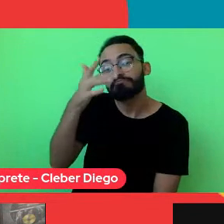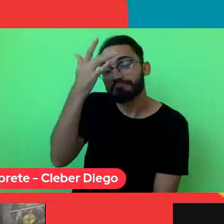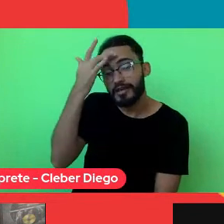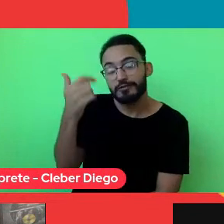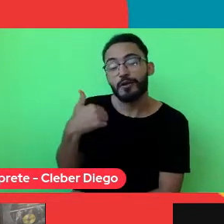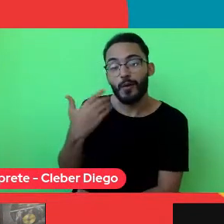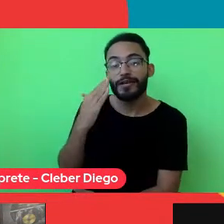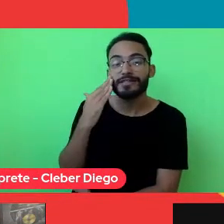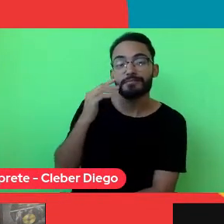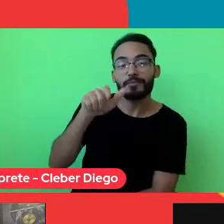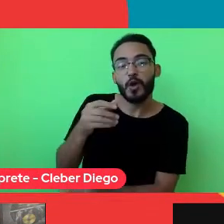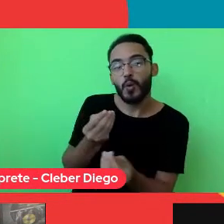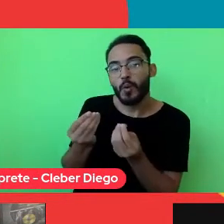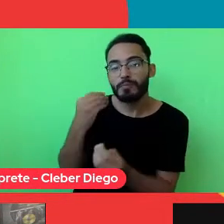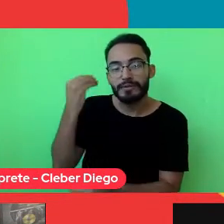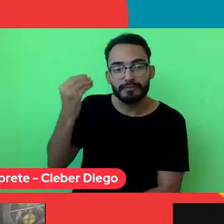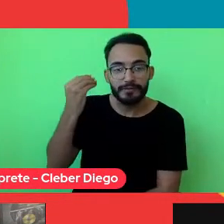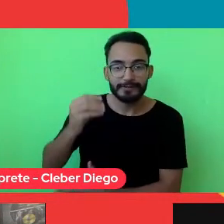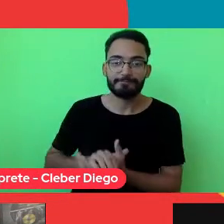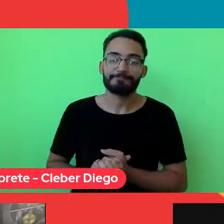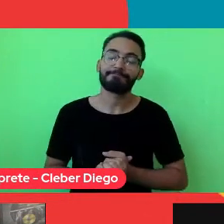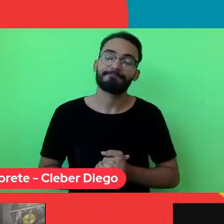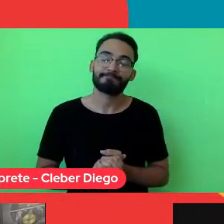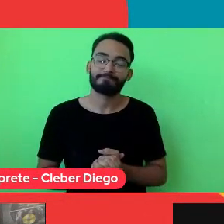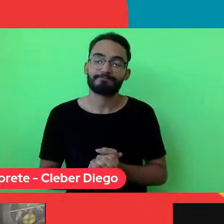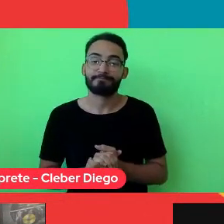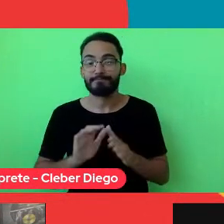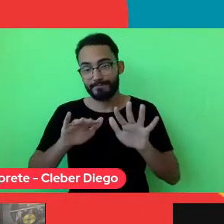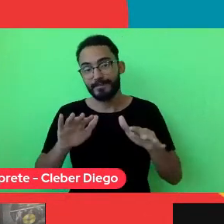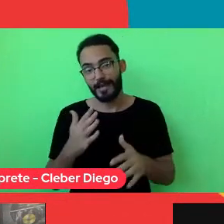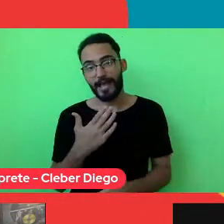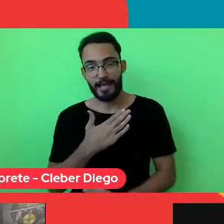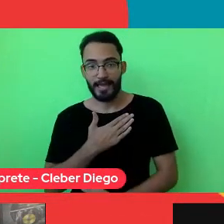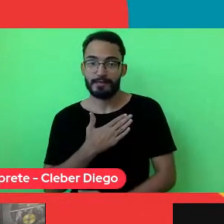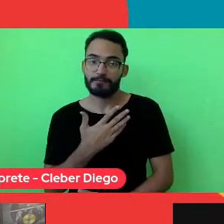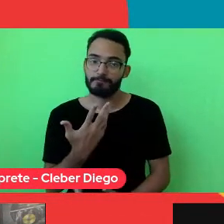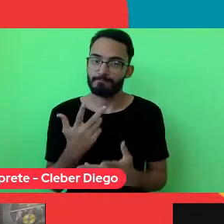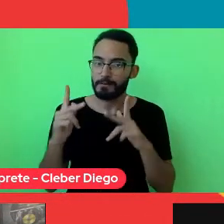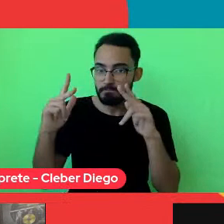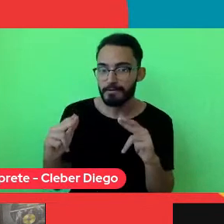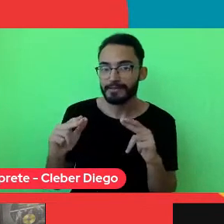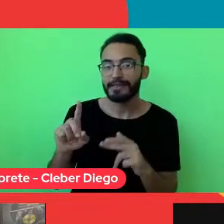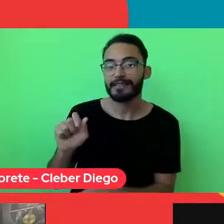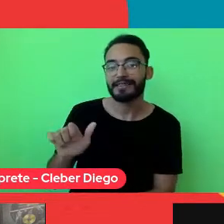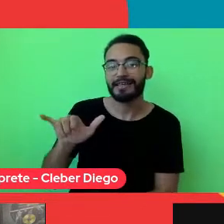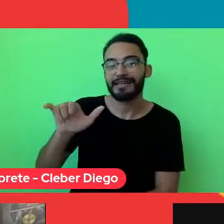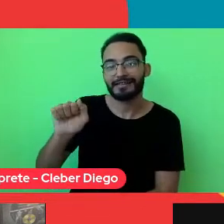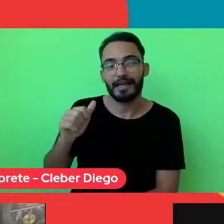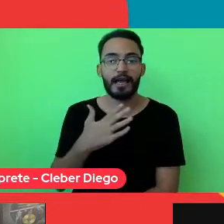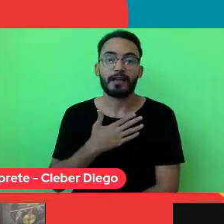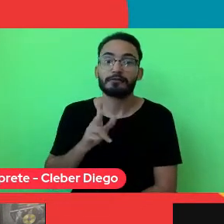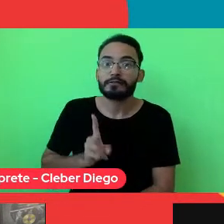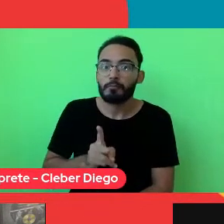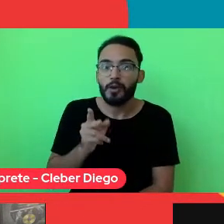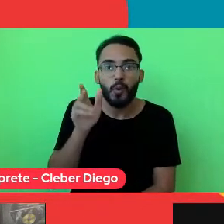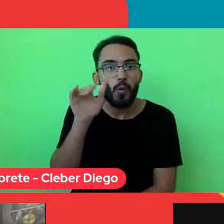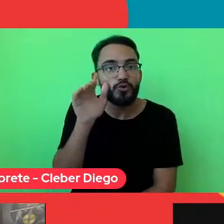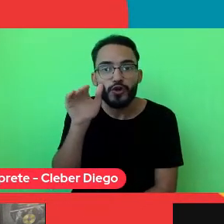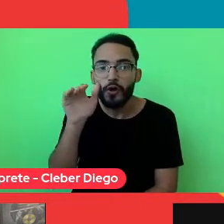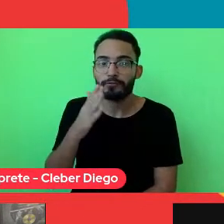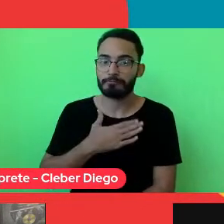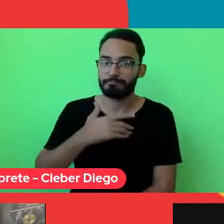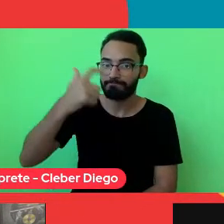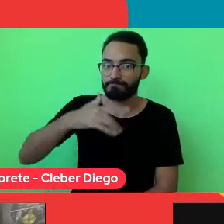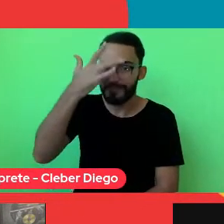Ah, eu acho que... Eu também, assim, muito parecida com a Dai, eu sempre fui muito, na verdade, curiosa. Eu sou uma pessoa